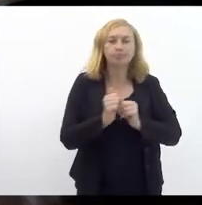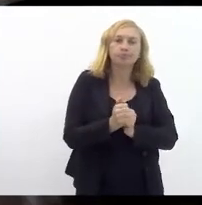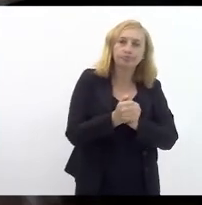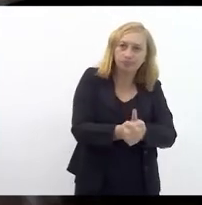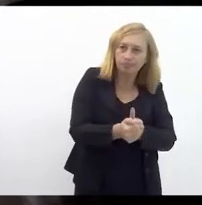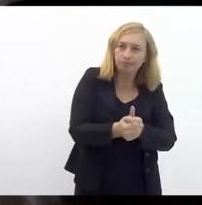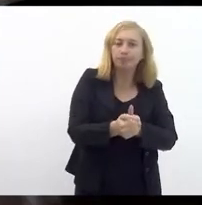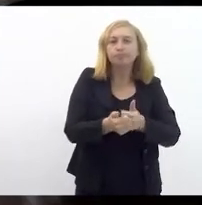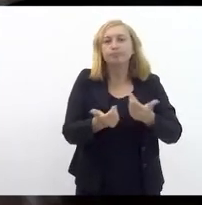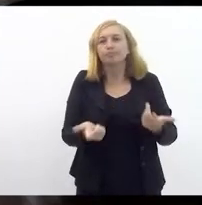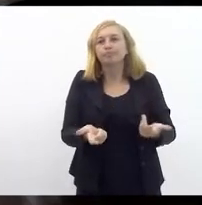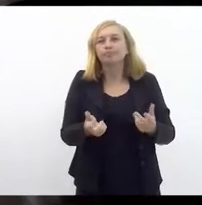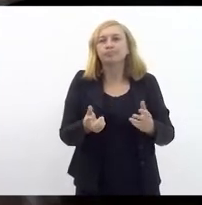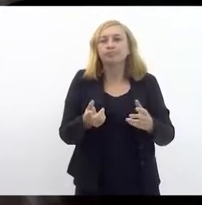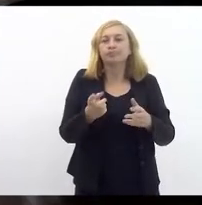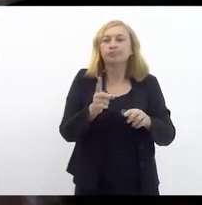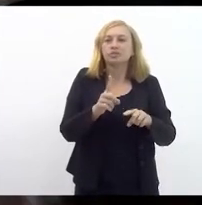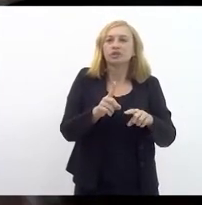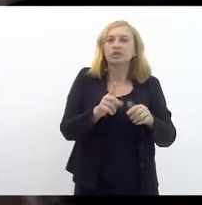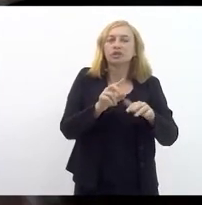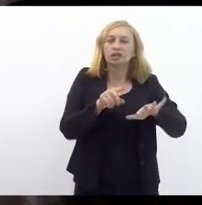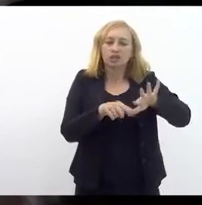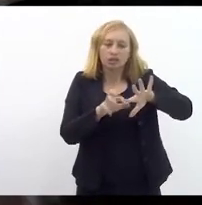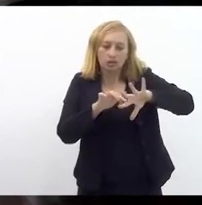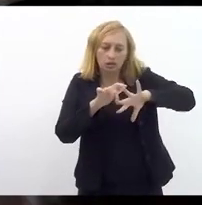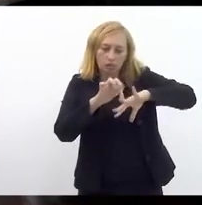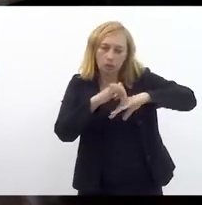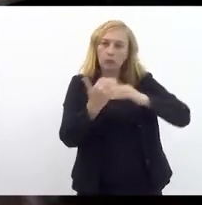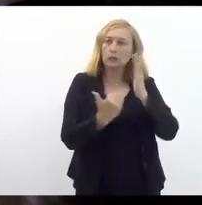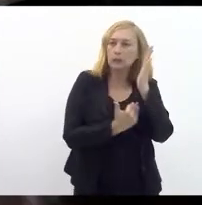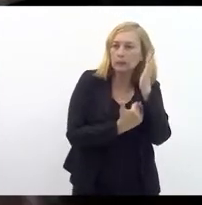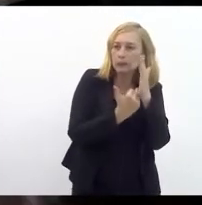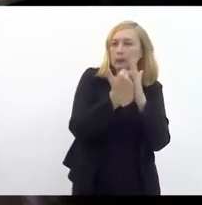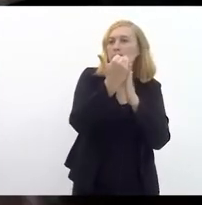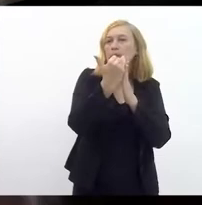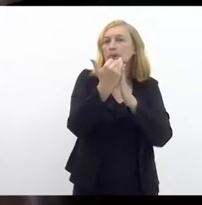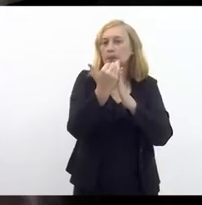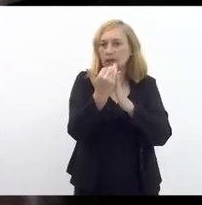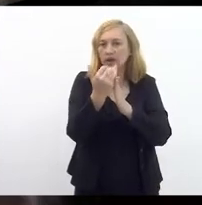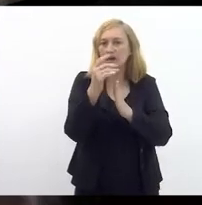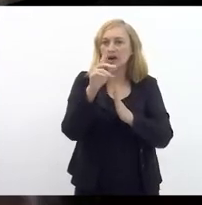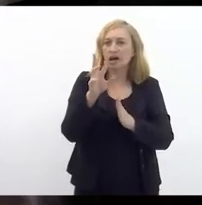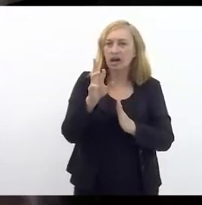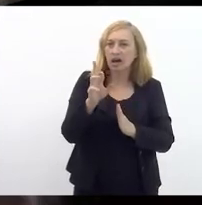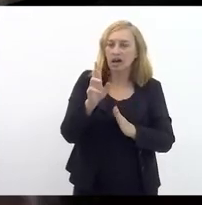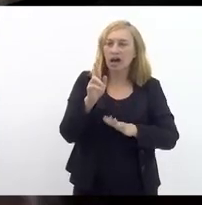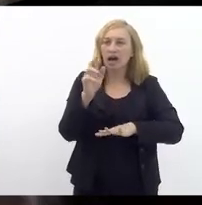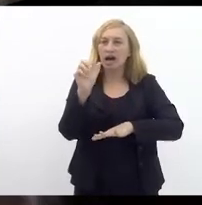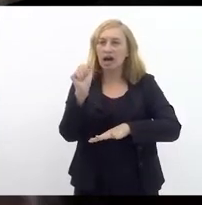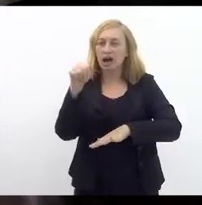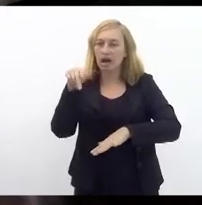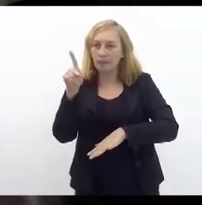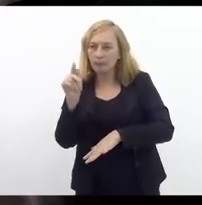os aparatos, os equipamentos, escada rolante, elevador, as rampas de acesso, quanto à conservação.